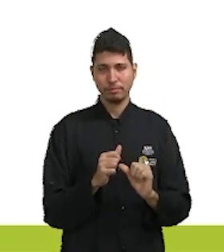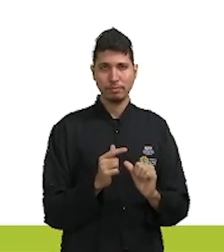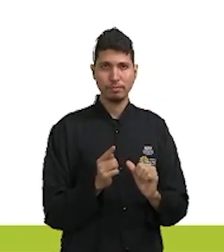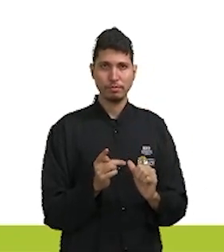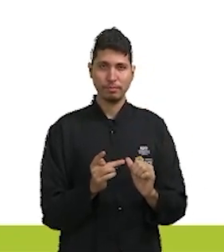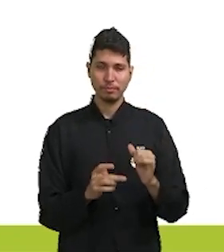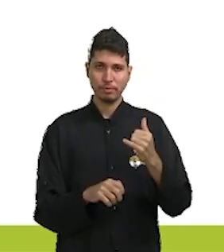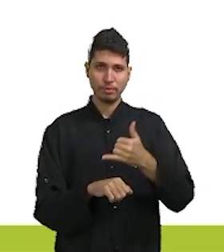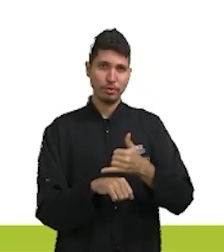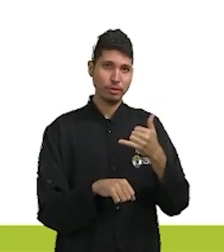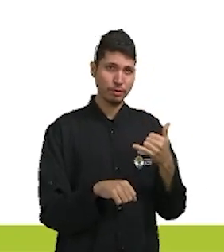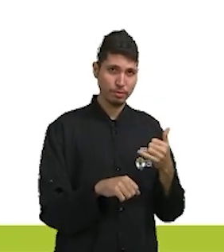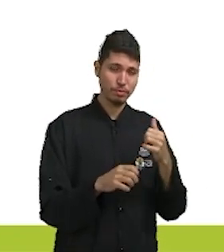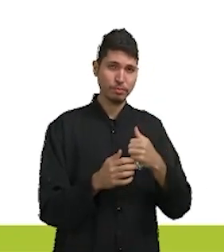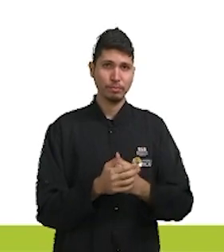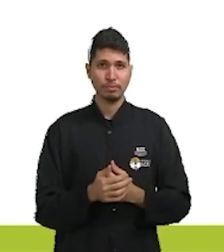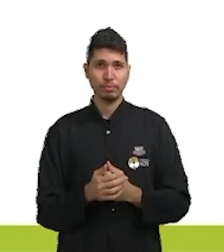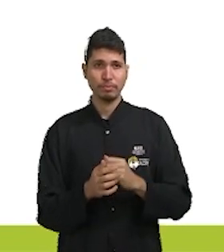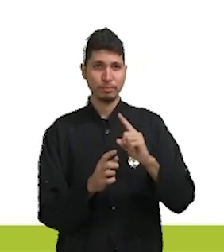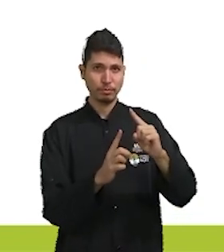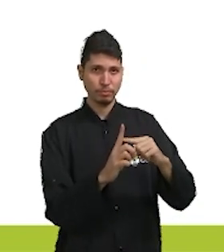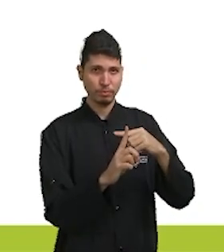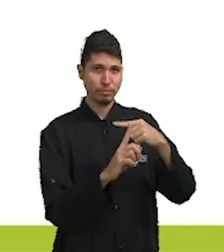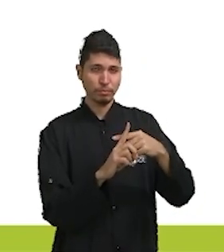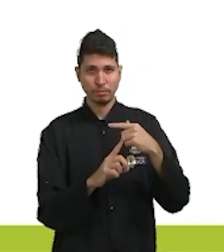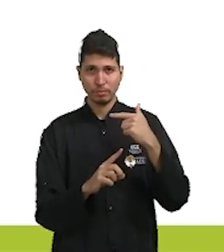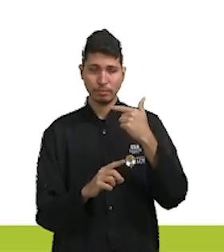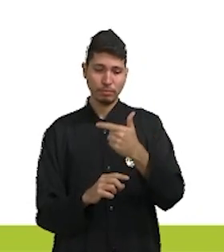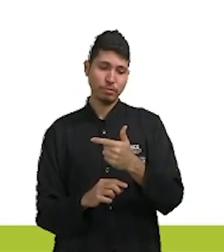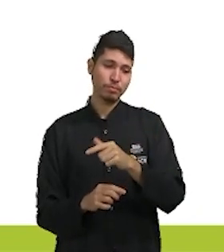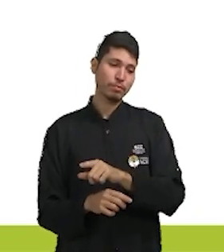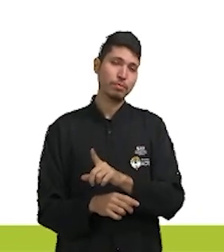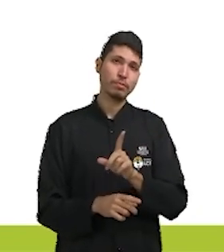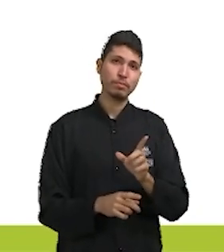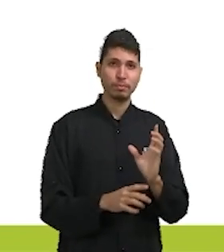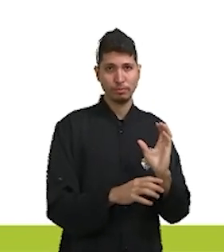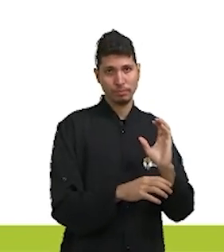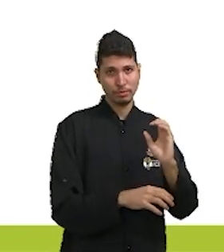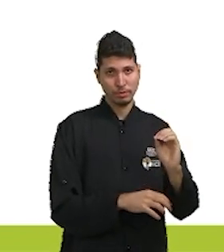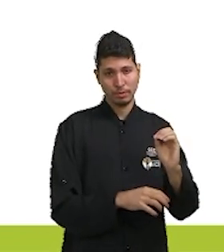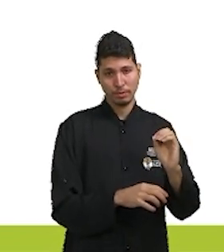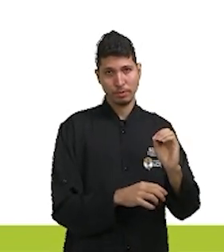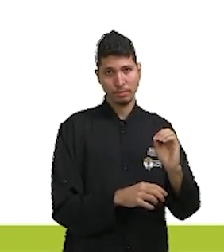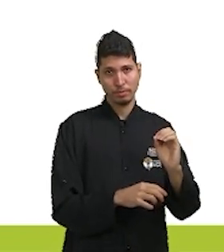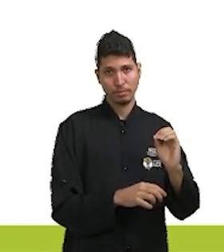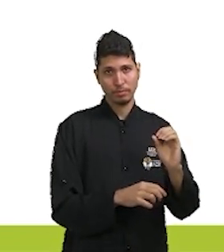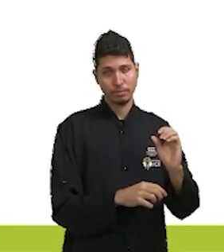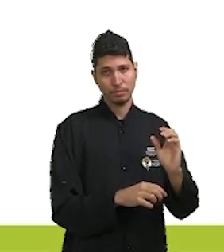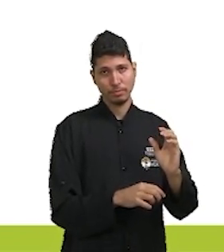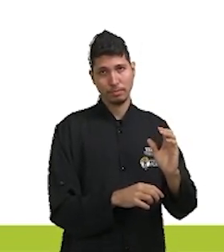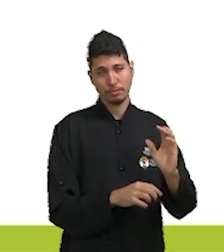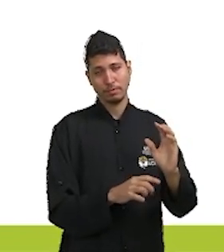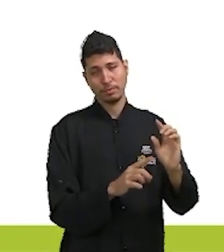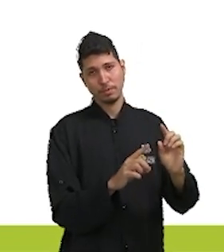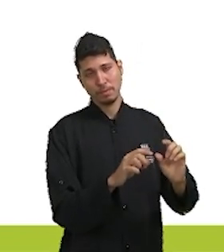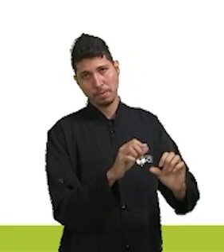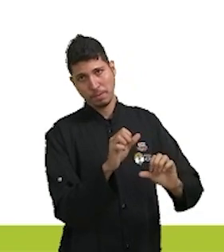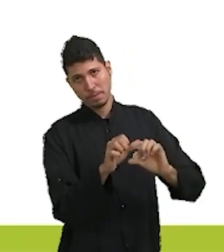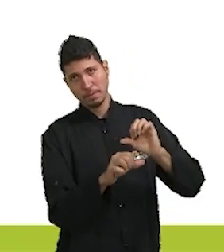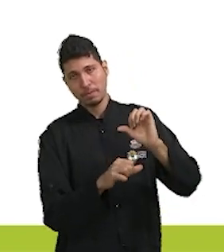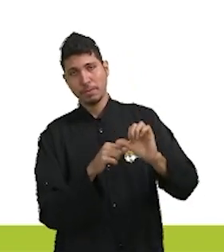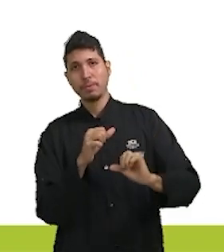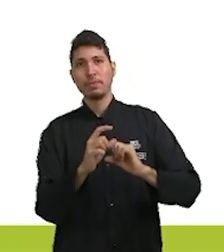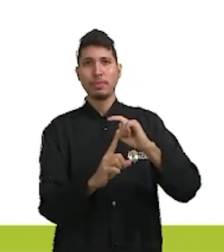2. O que aconteceu lá na sua escalinha? Ele era 0 e passou a ser mais 2.